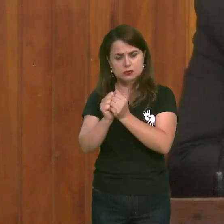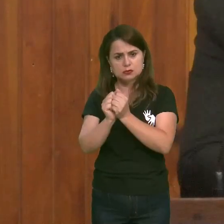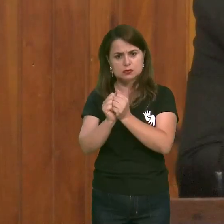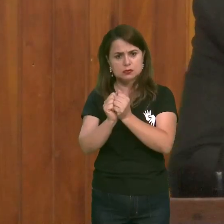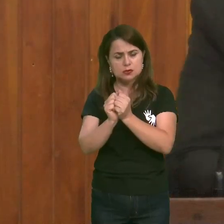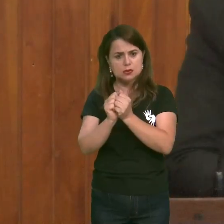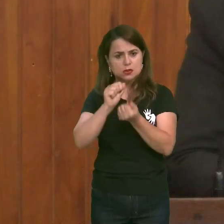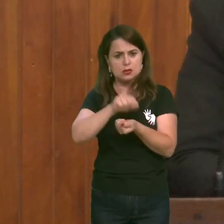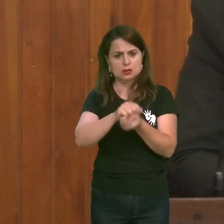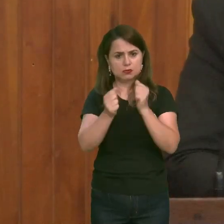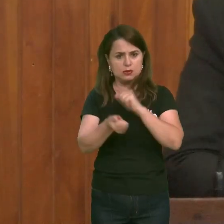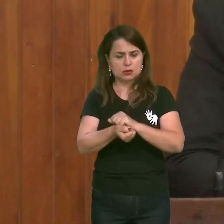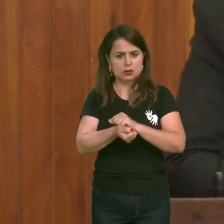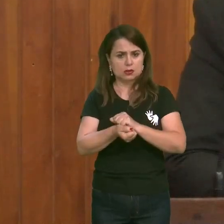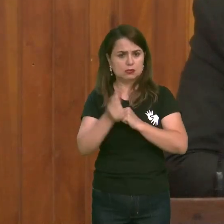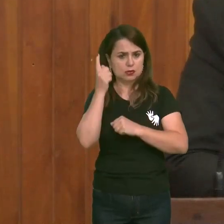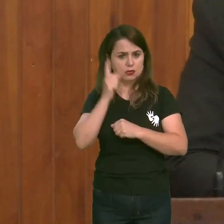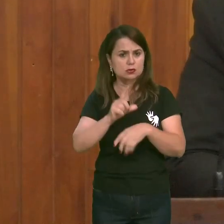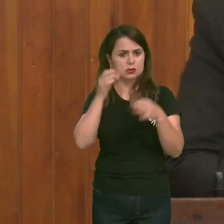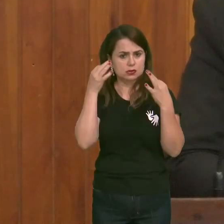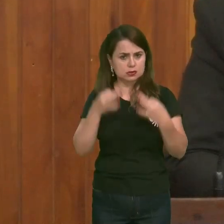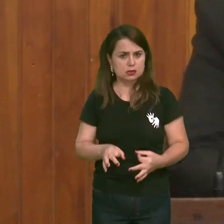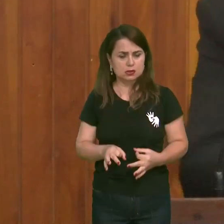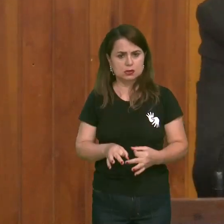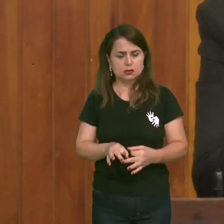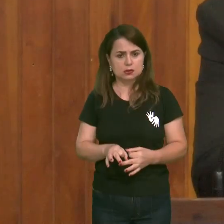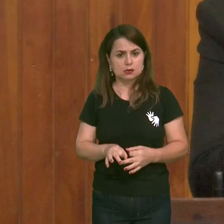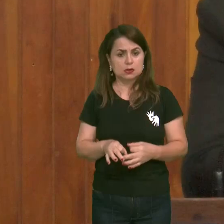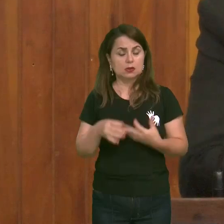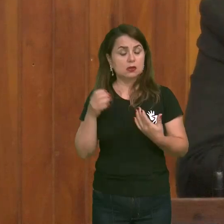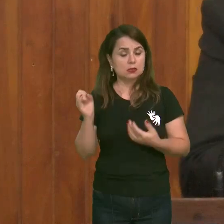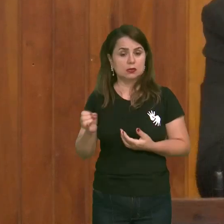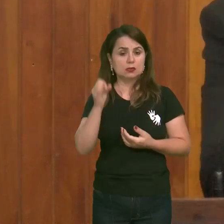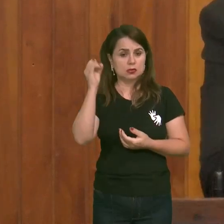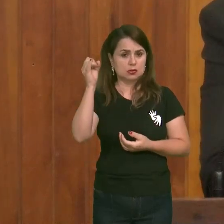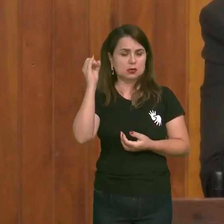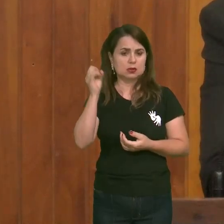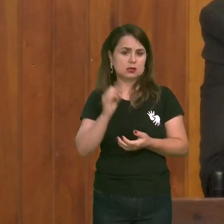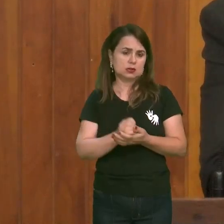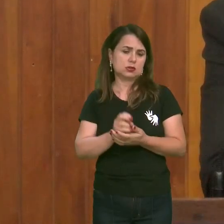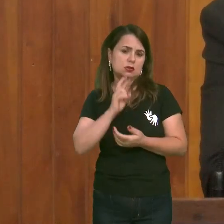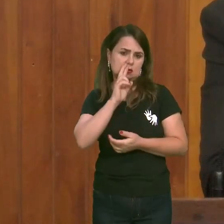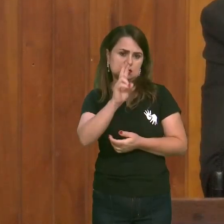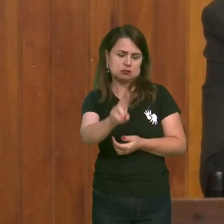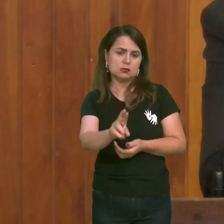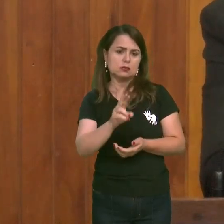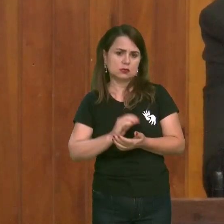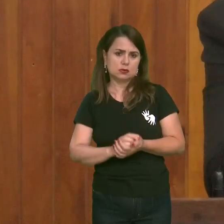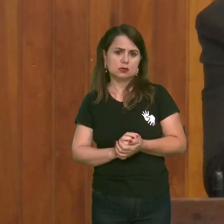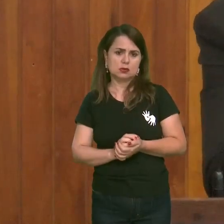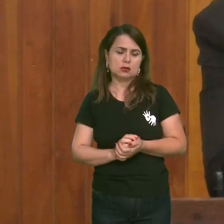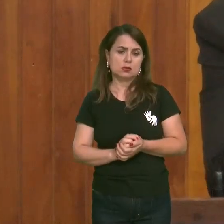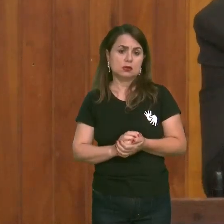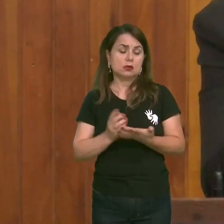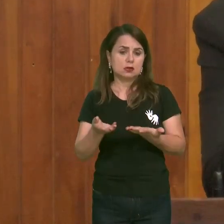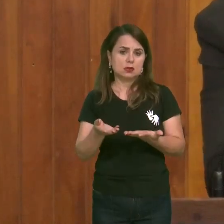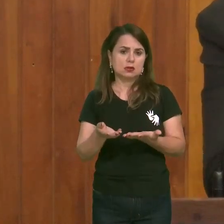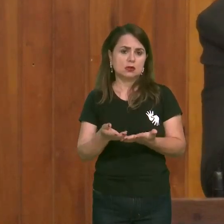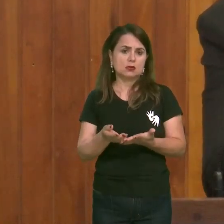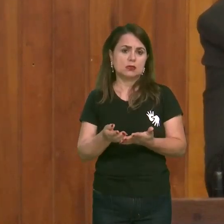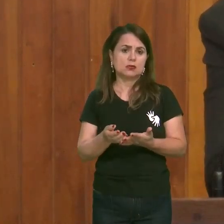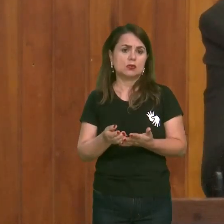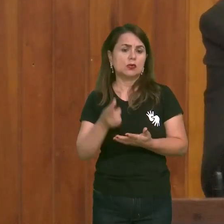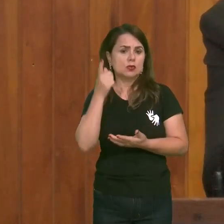para ajustar para dar certo porque o que importa é a finalidade o fim que é